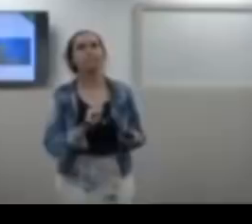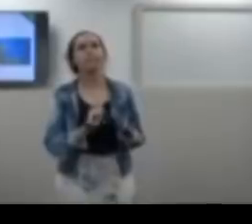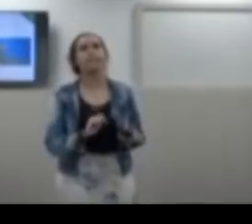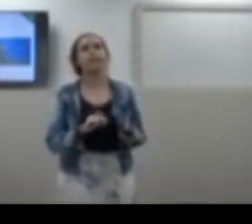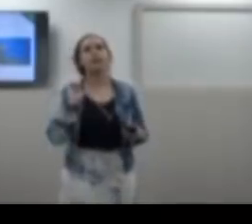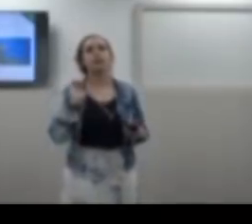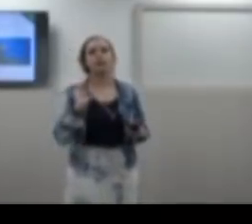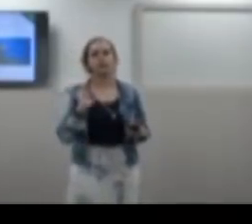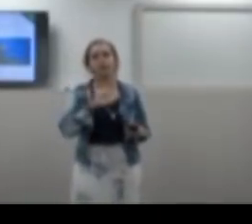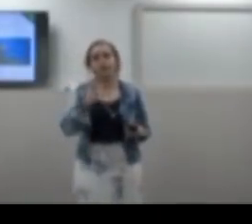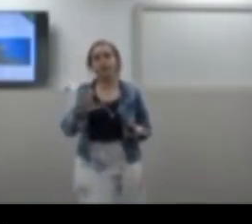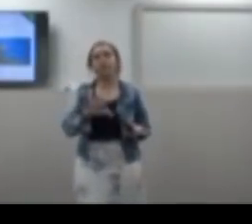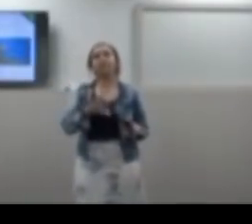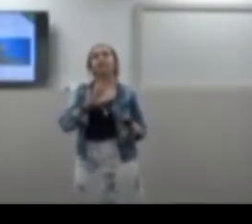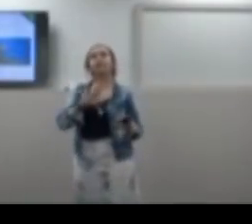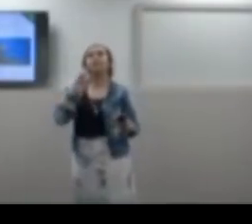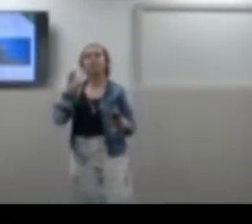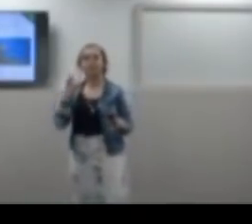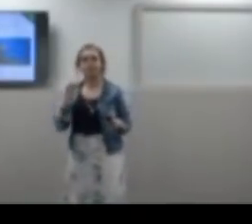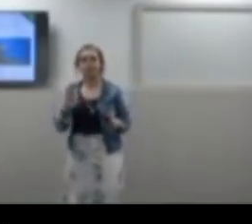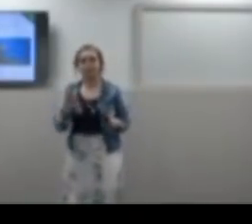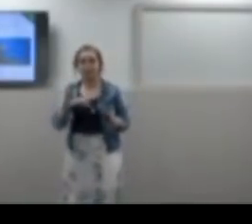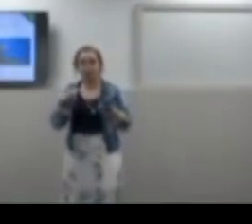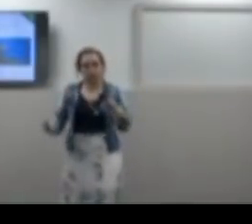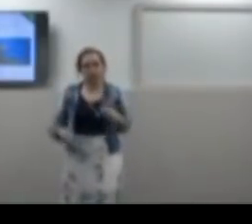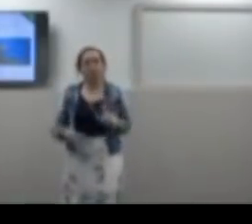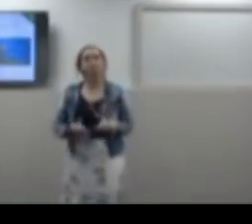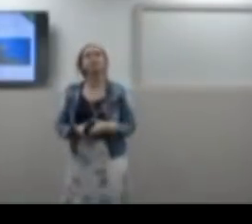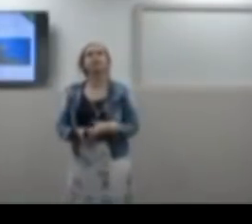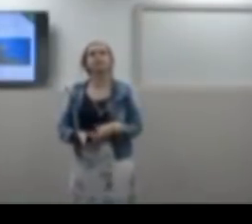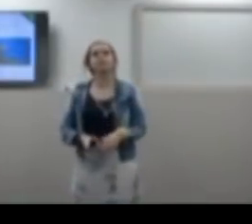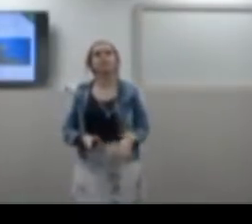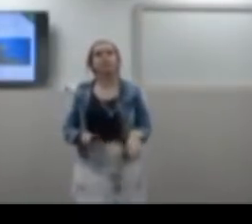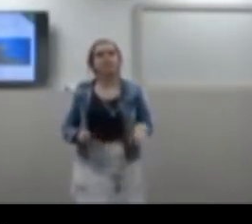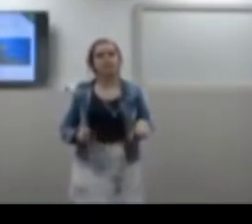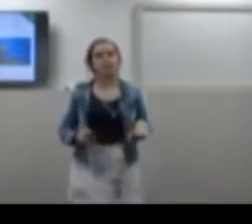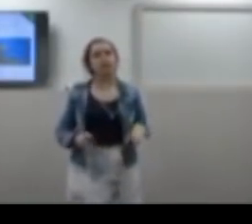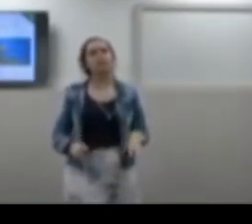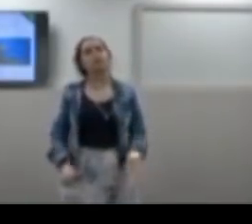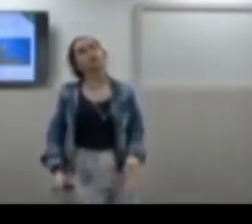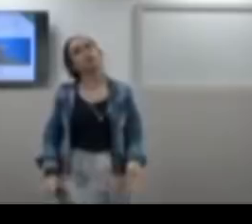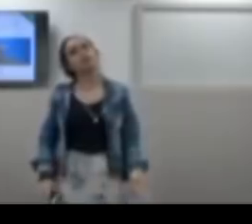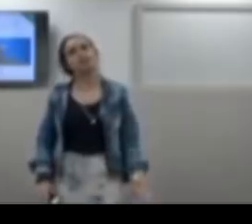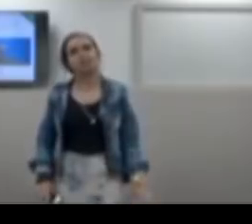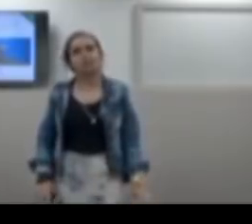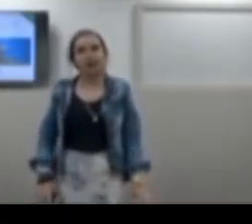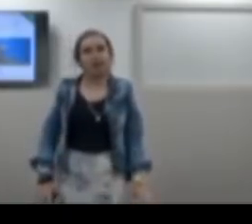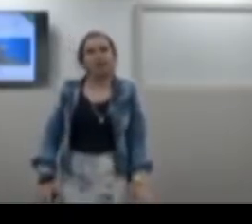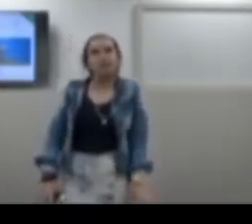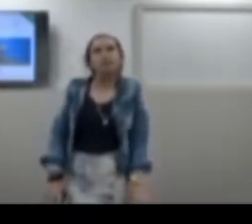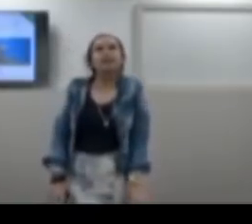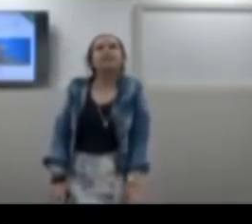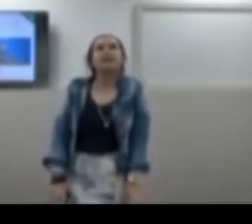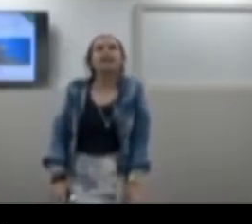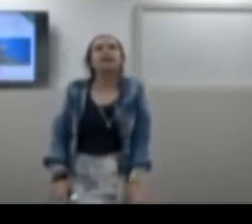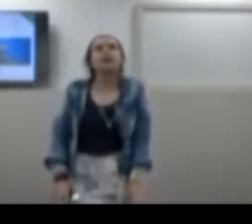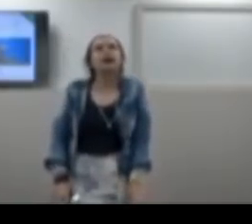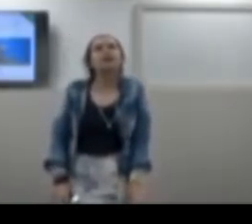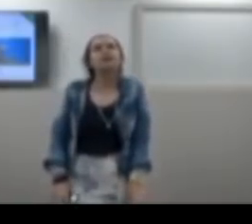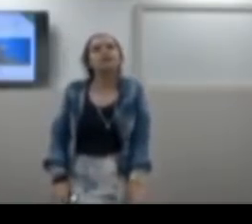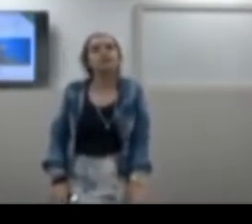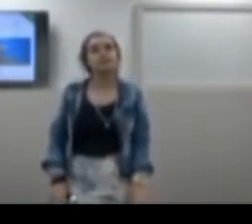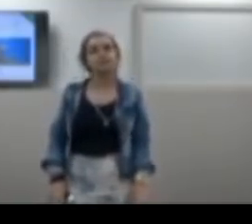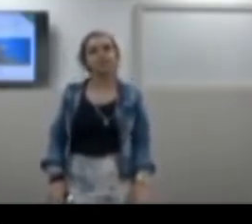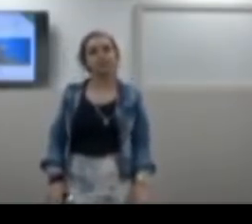aula. Vamos dar uma lida aqui para a gente dar uma introduzida na matéria. Exploração e mudanças climáticas podem levar